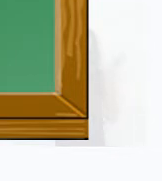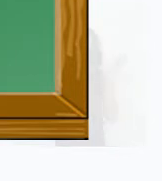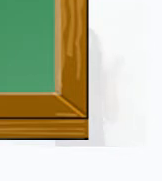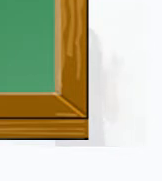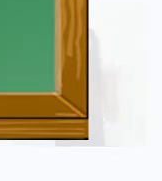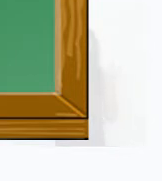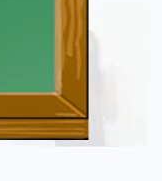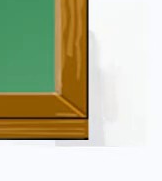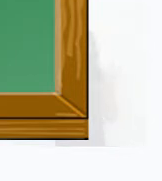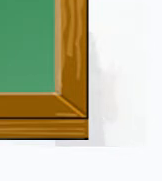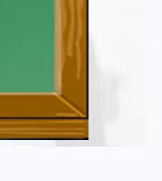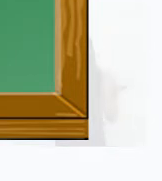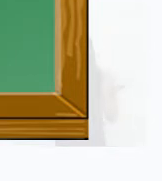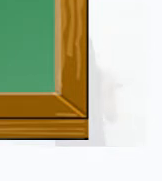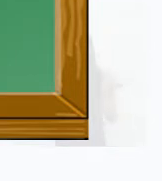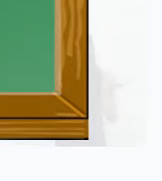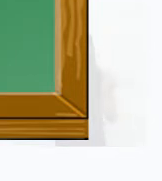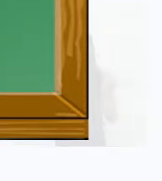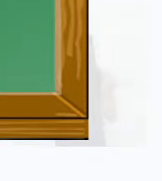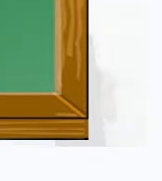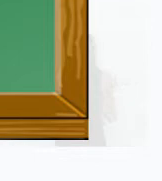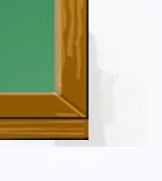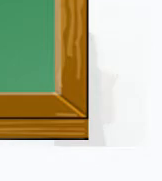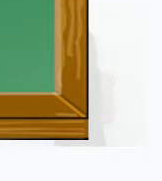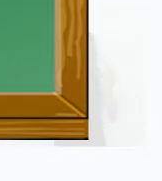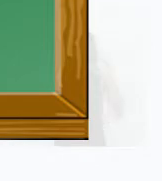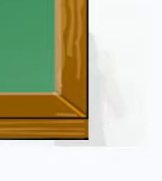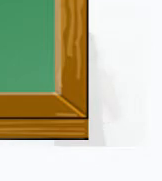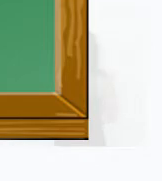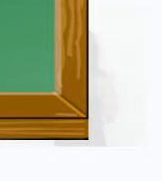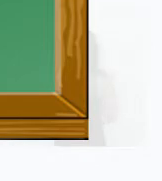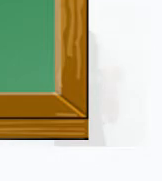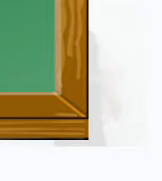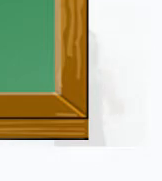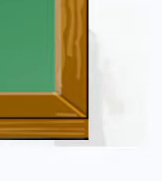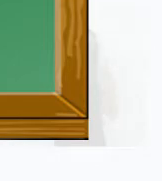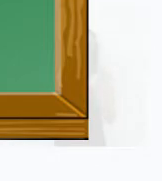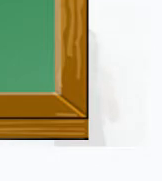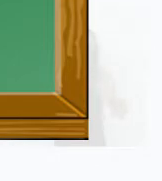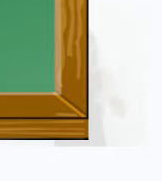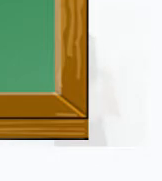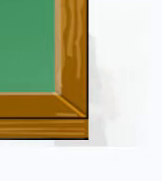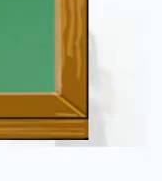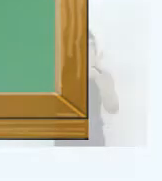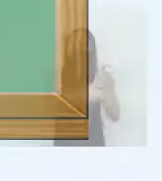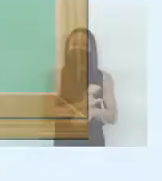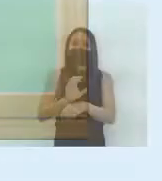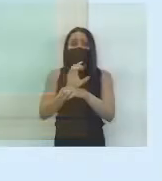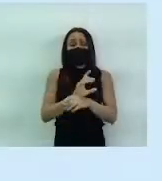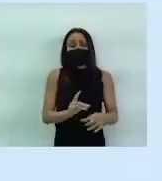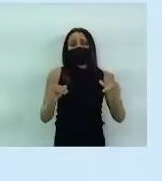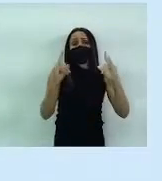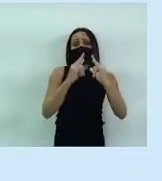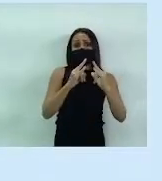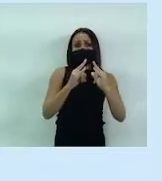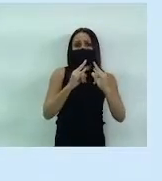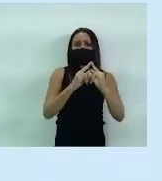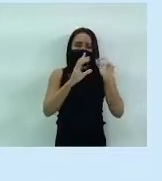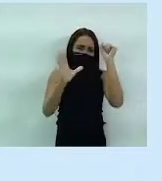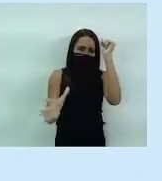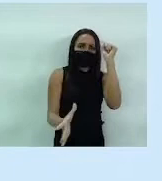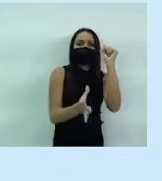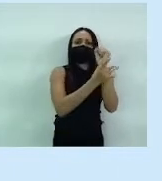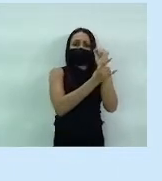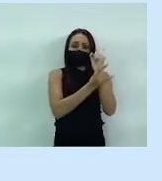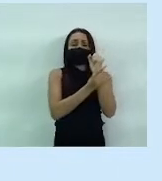quem se refere o dever, né? A família, a sociedade e o Estado. Então, essas instituições devem assegurar à